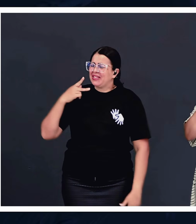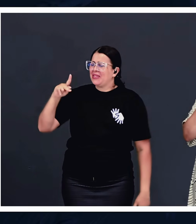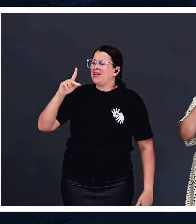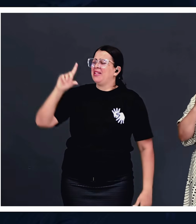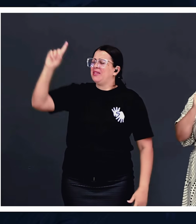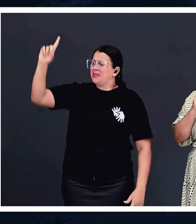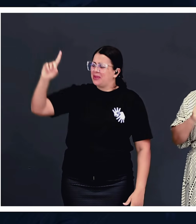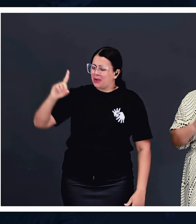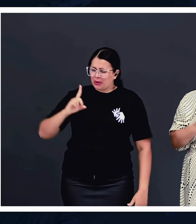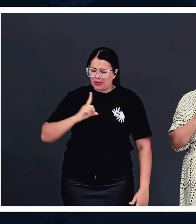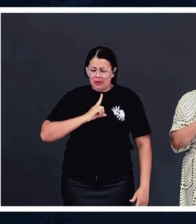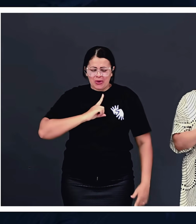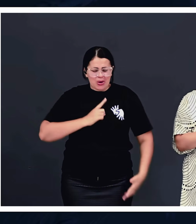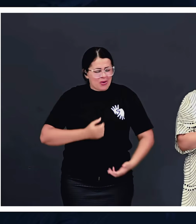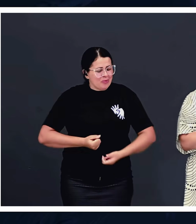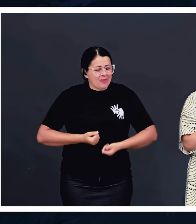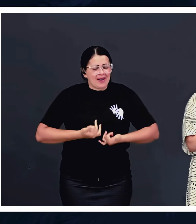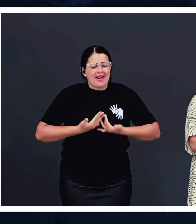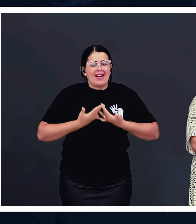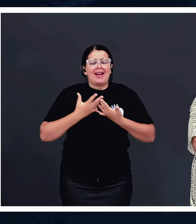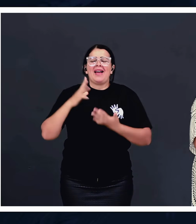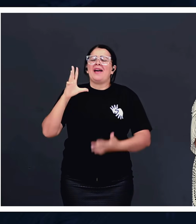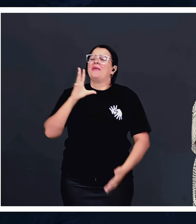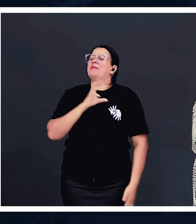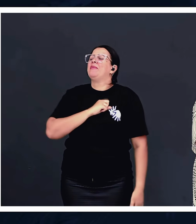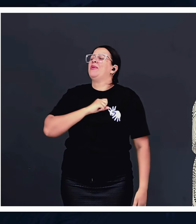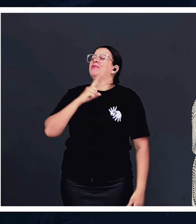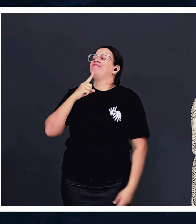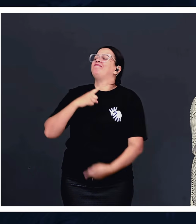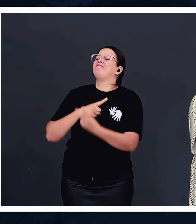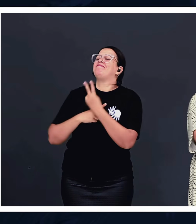de desfrutar do teu amor e do teu cuidado.